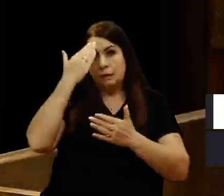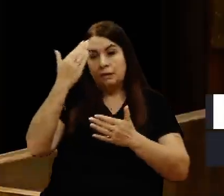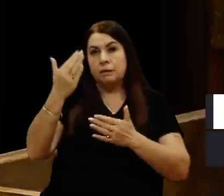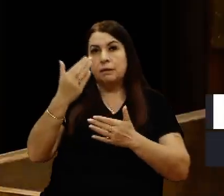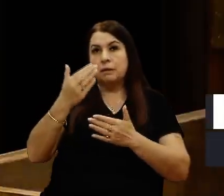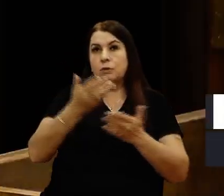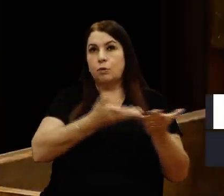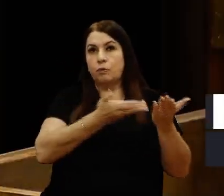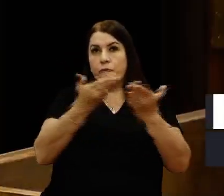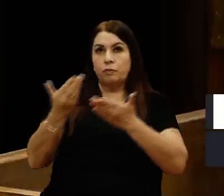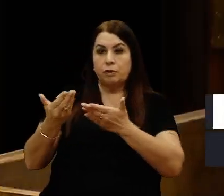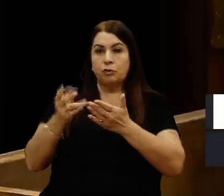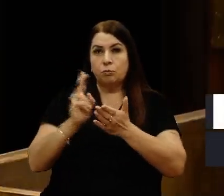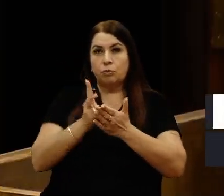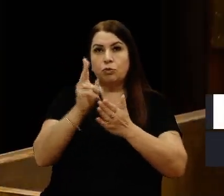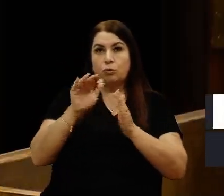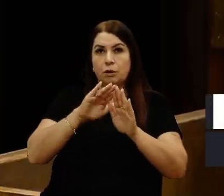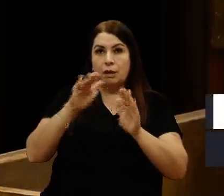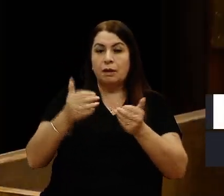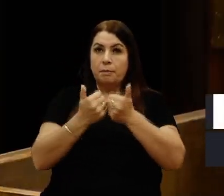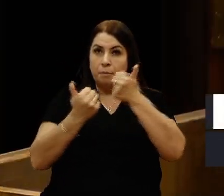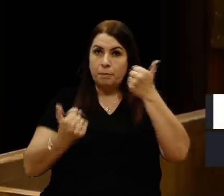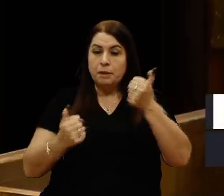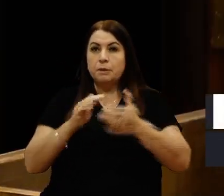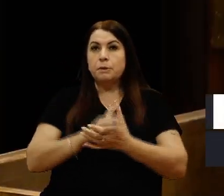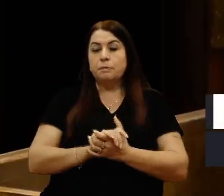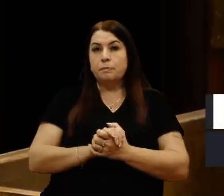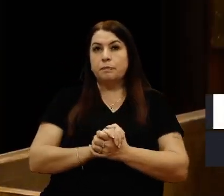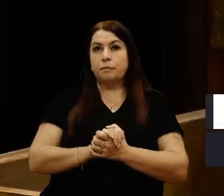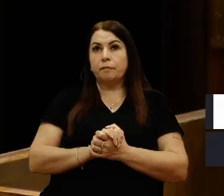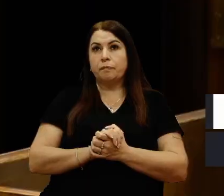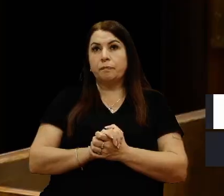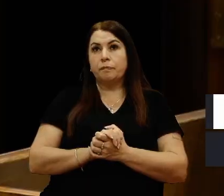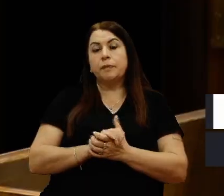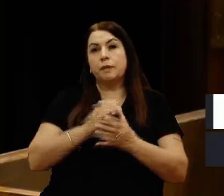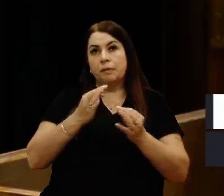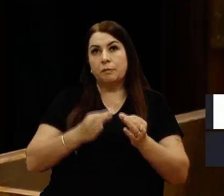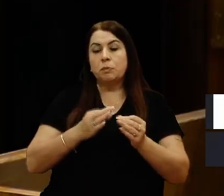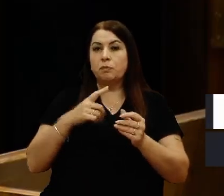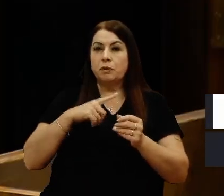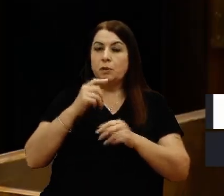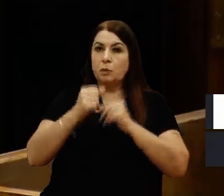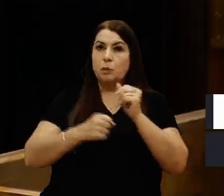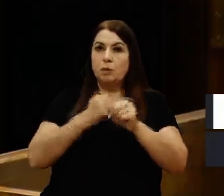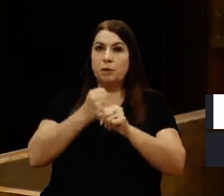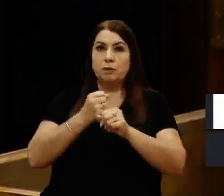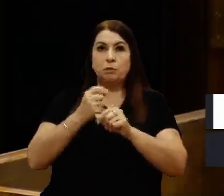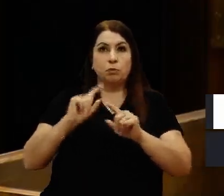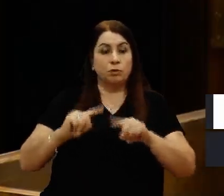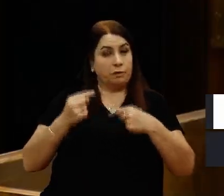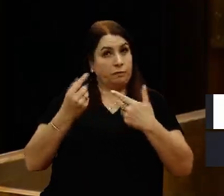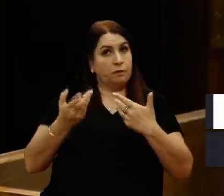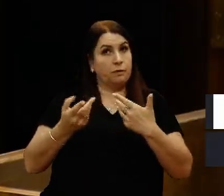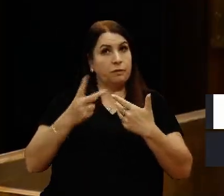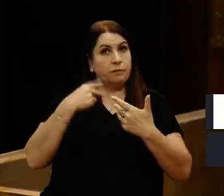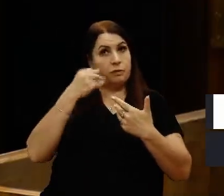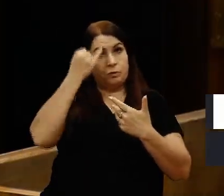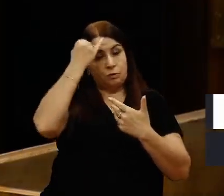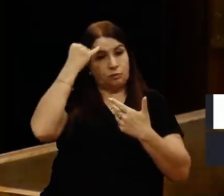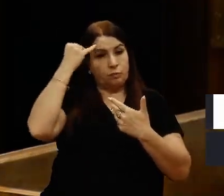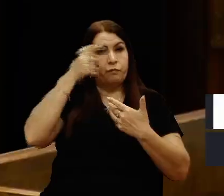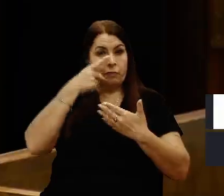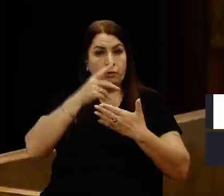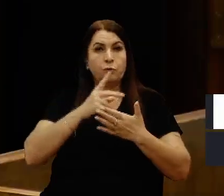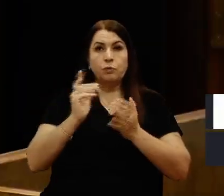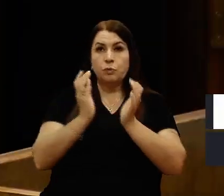seu convite para seguir na mesa e, enfim, certamente vamos ter um ano de muitos desafios. O vereador D'Ambrosio citou,